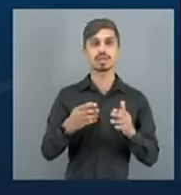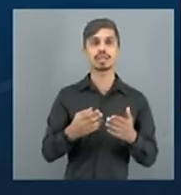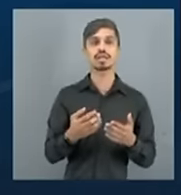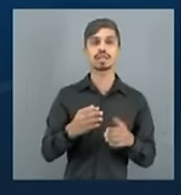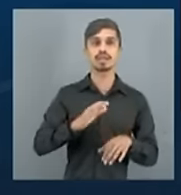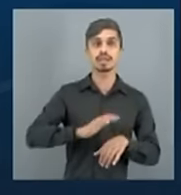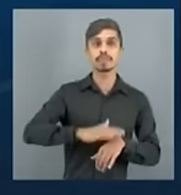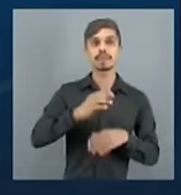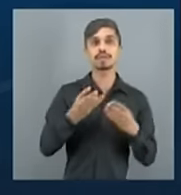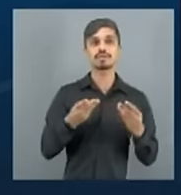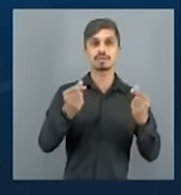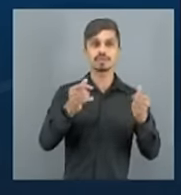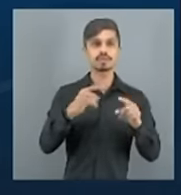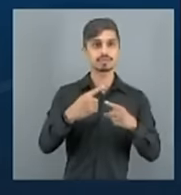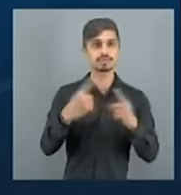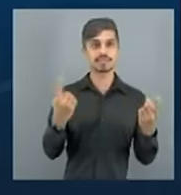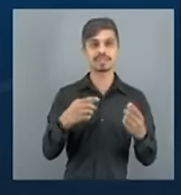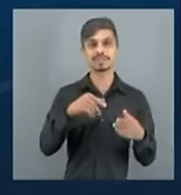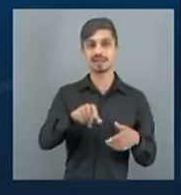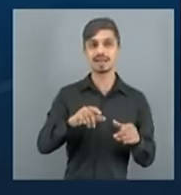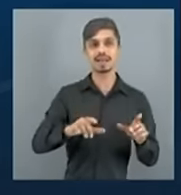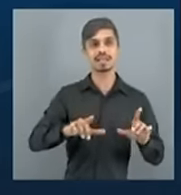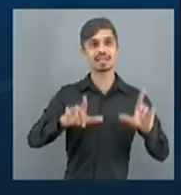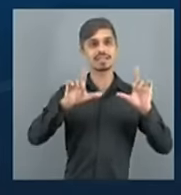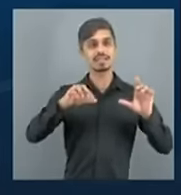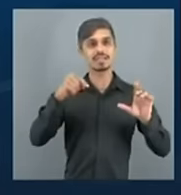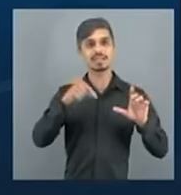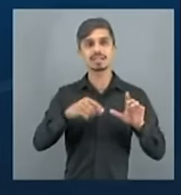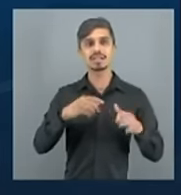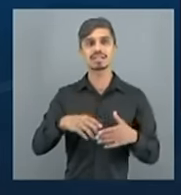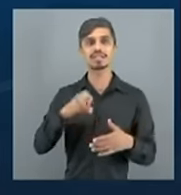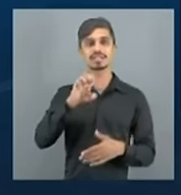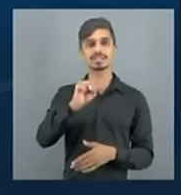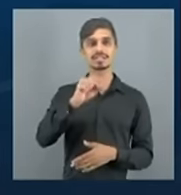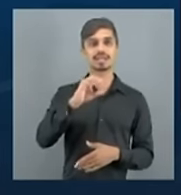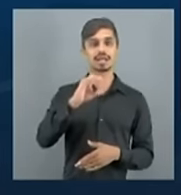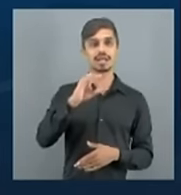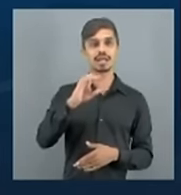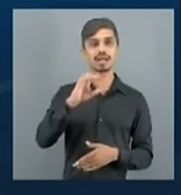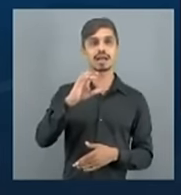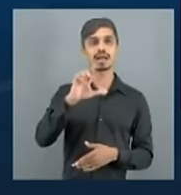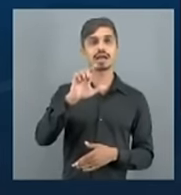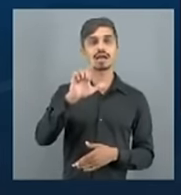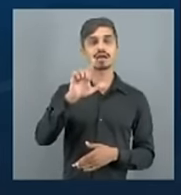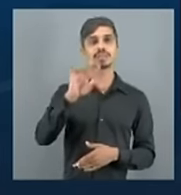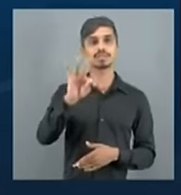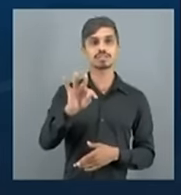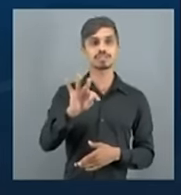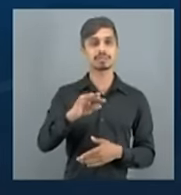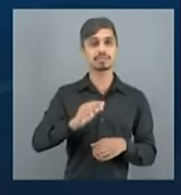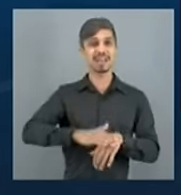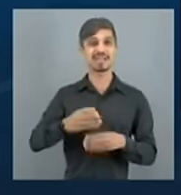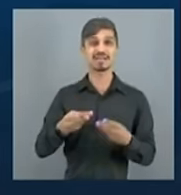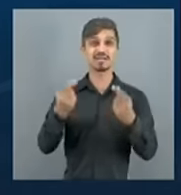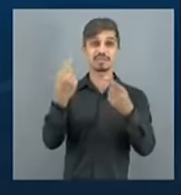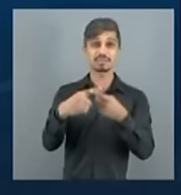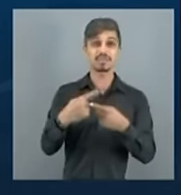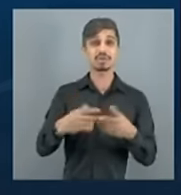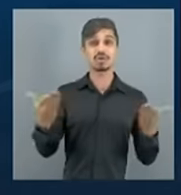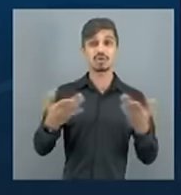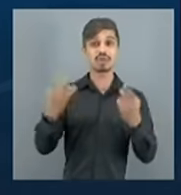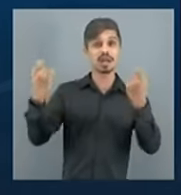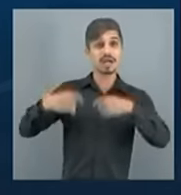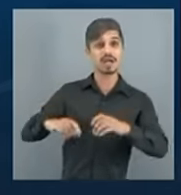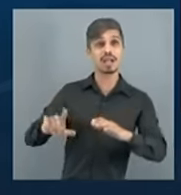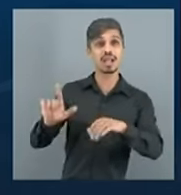Radar Sport, desculpa, Balela, coloca uma equipe de scout mais qualificada. Para quê? Hoje as casas são legalizadas.